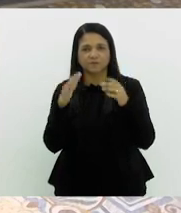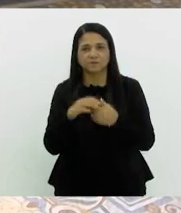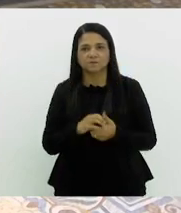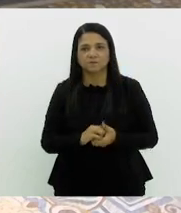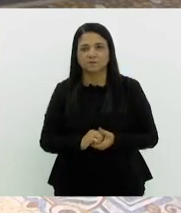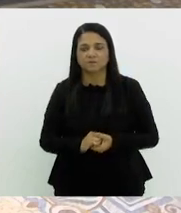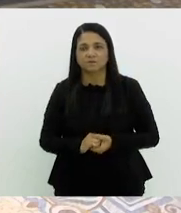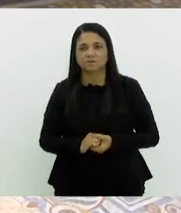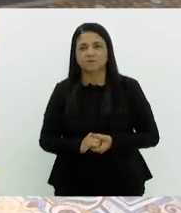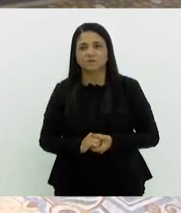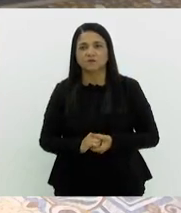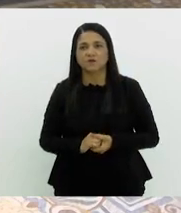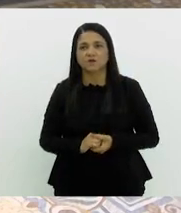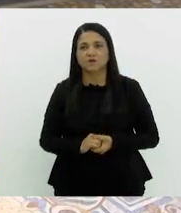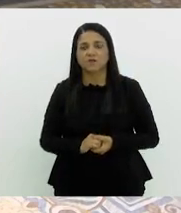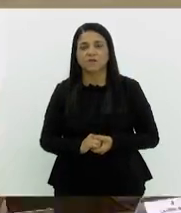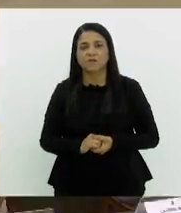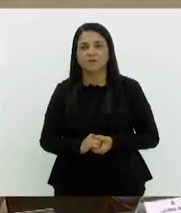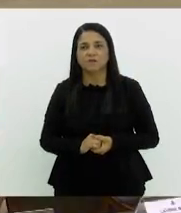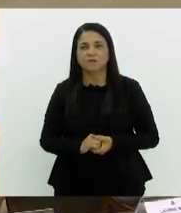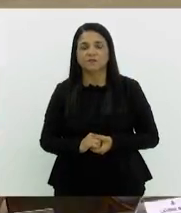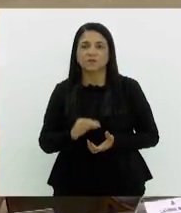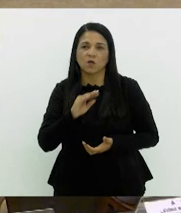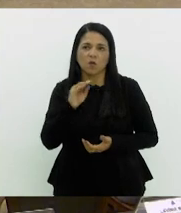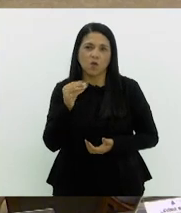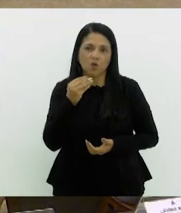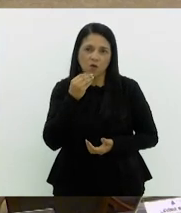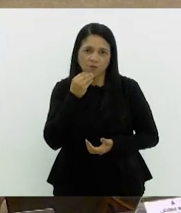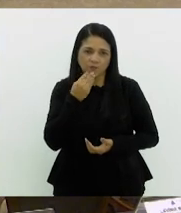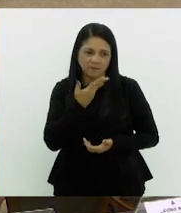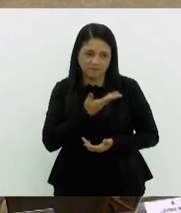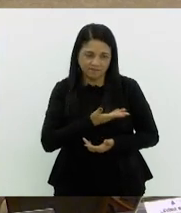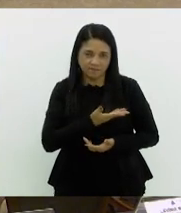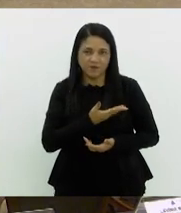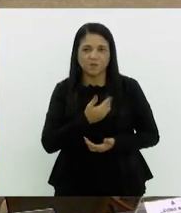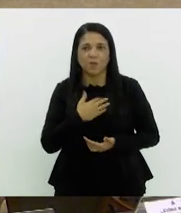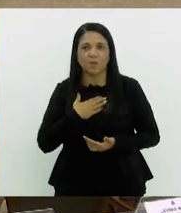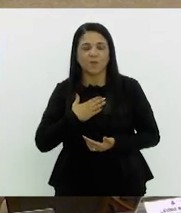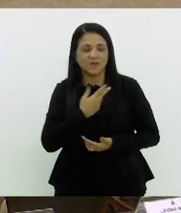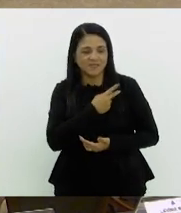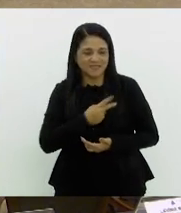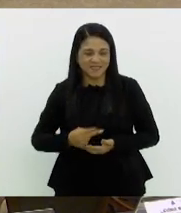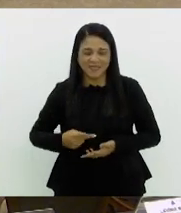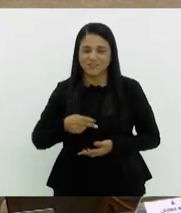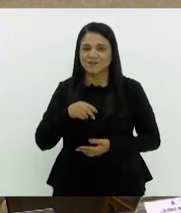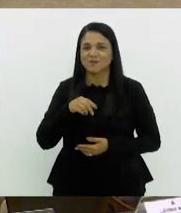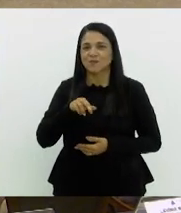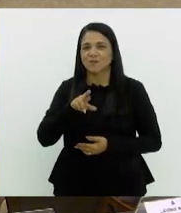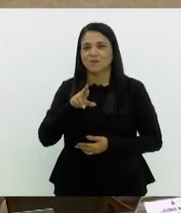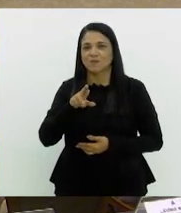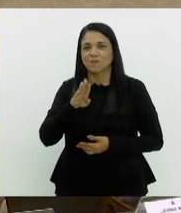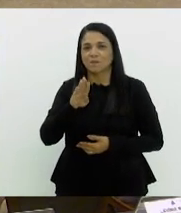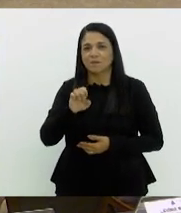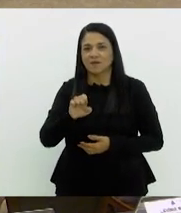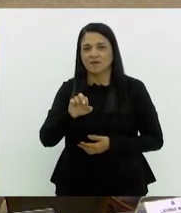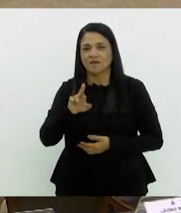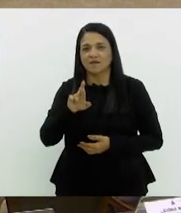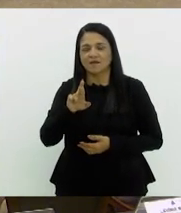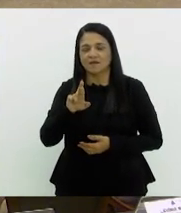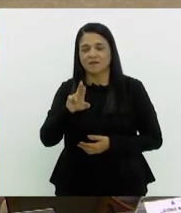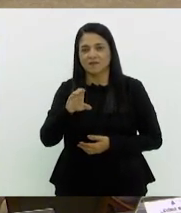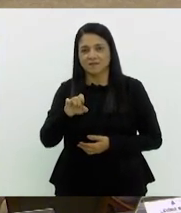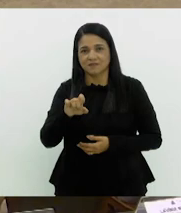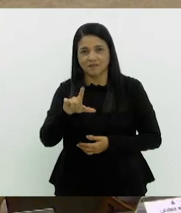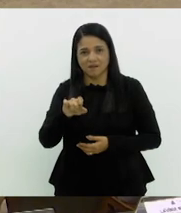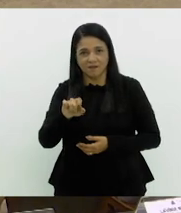Bem, o que dizer da oportunidade dada pelo meu querido presidente Rodrigo Bacelar, que queria muito estar aqui, mas não